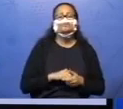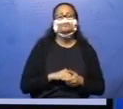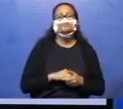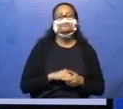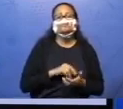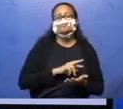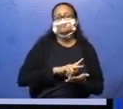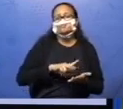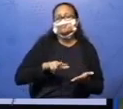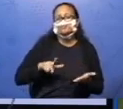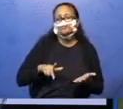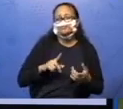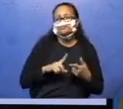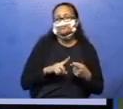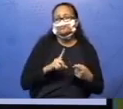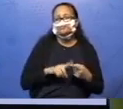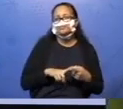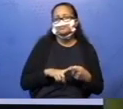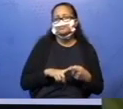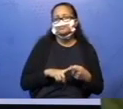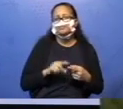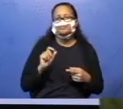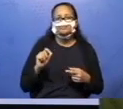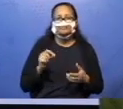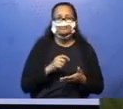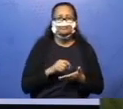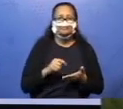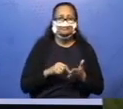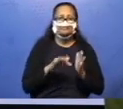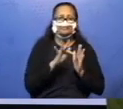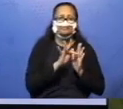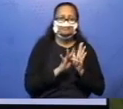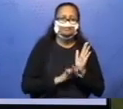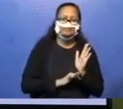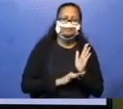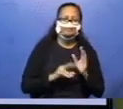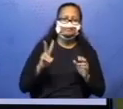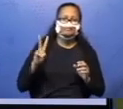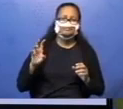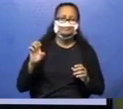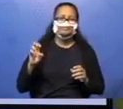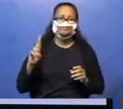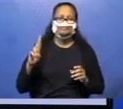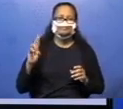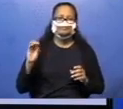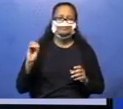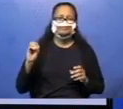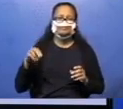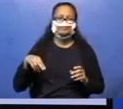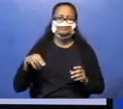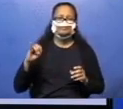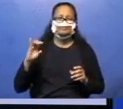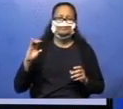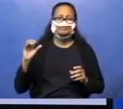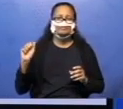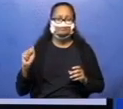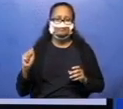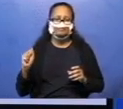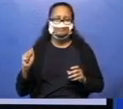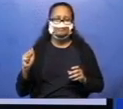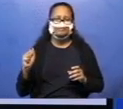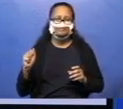variação? Quem escreveu esse texto foi Verônica Soares e ele foi publicado no